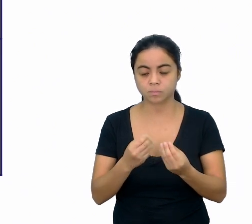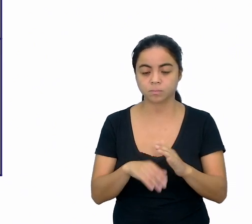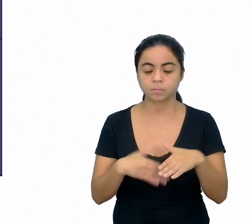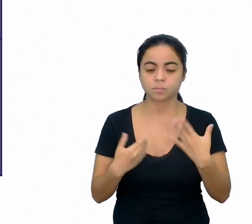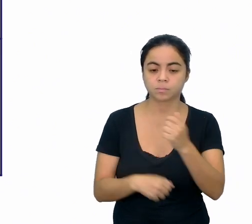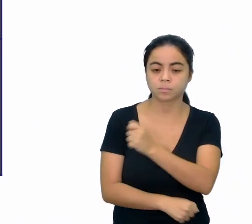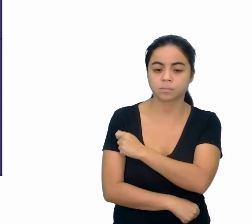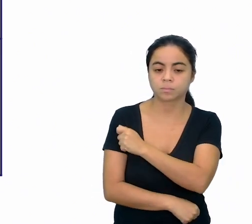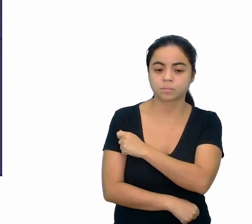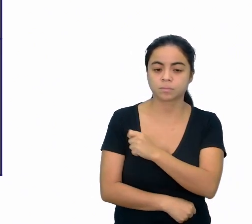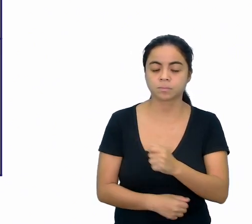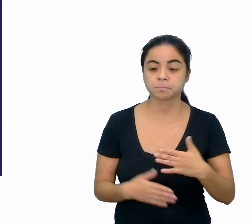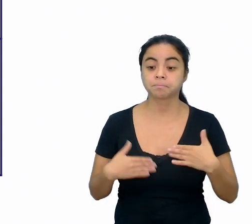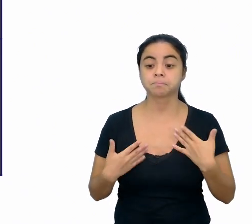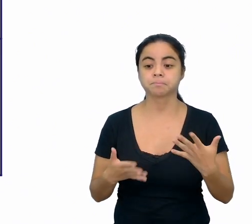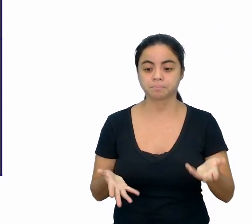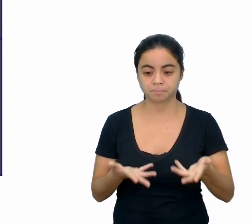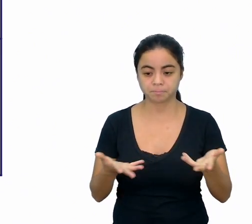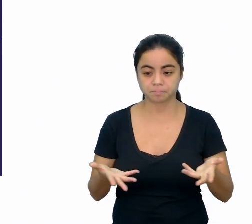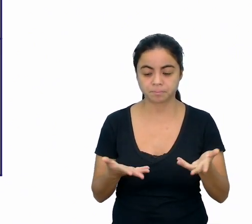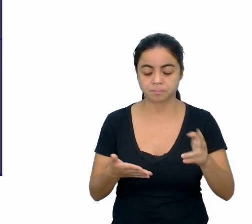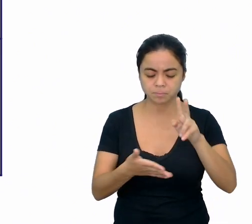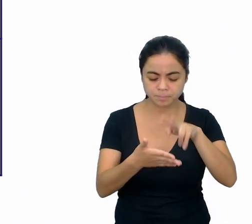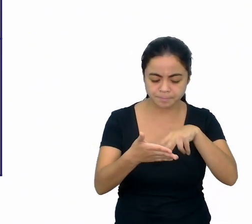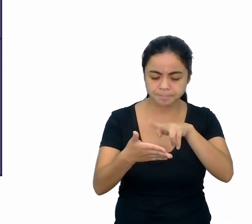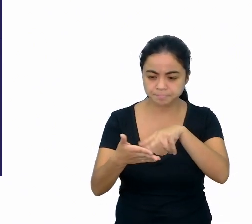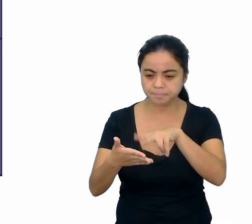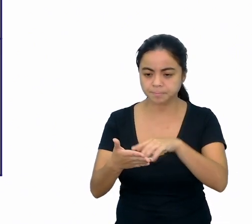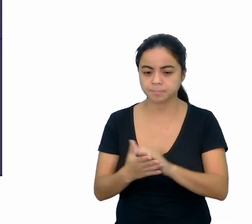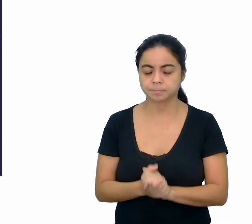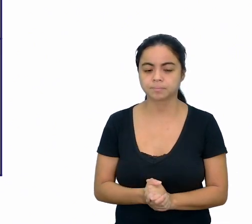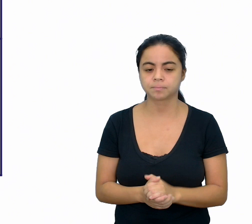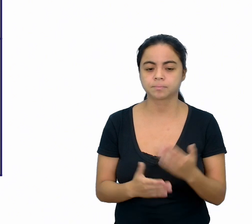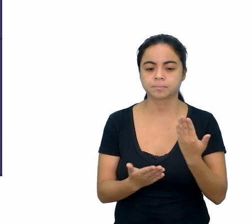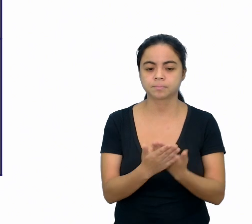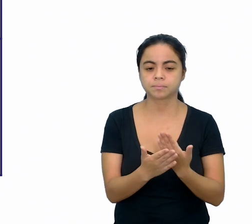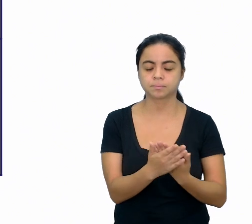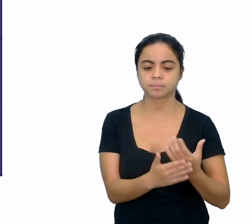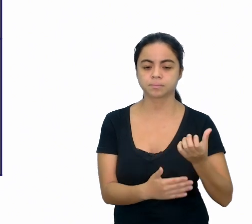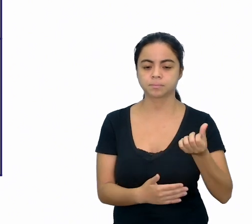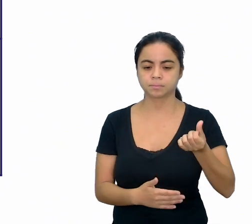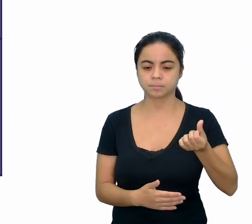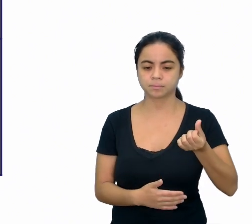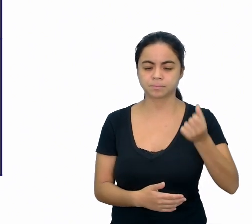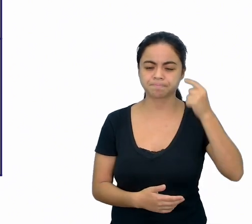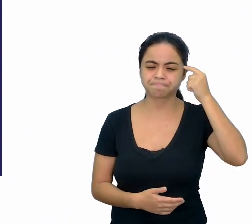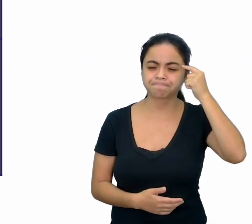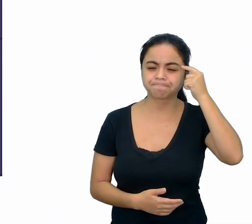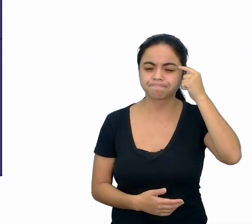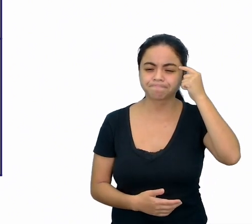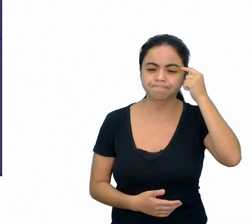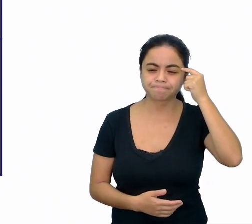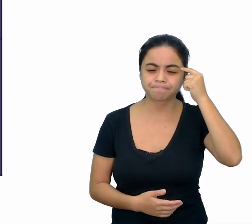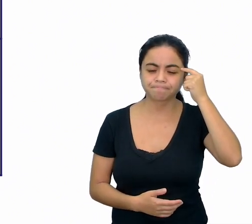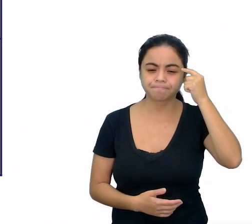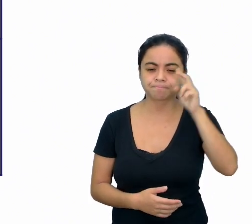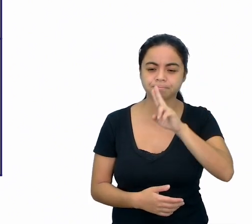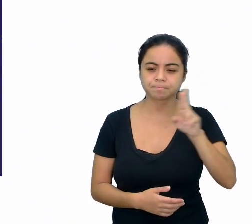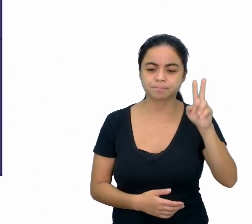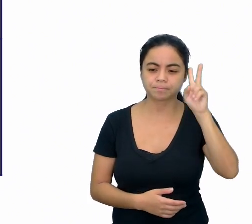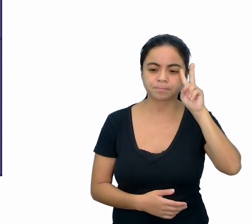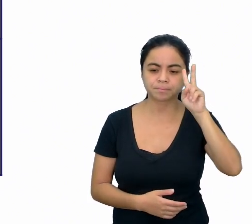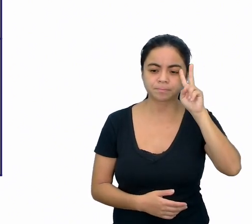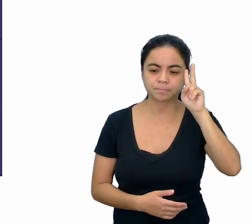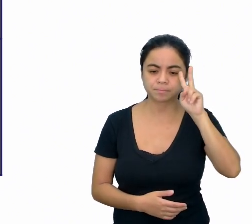acionem esse comportamento leitor. Na aula 6, adivinhando o nome das histórias, esta aula